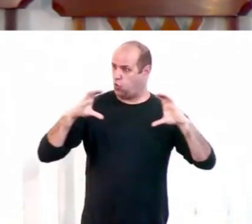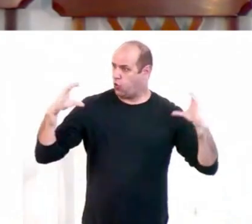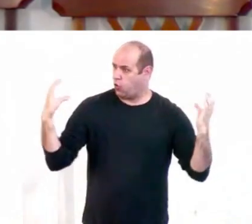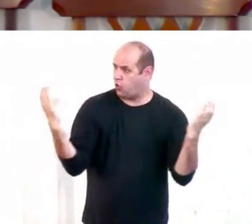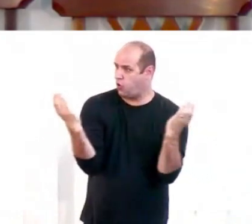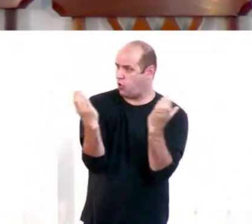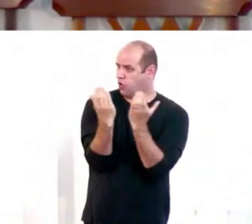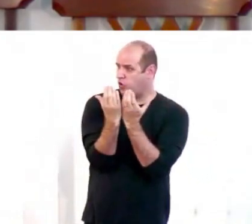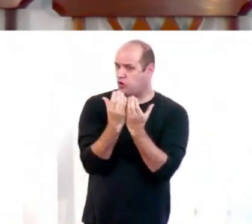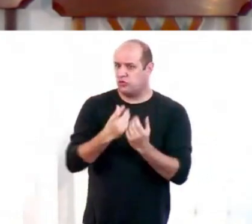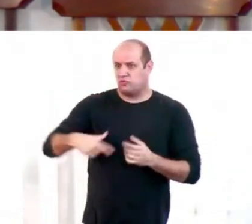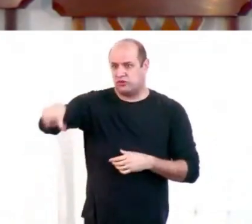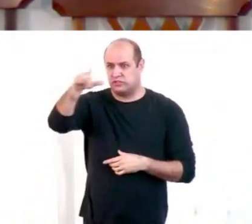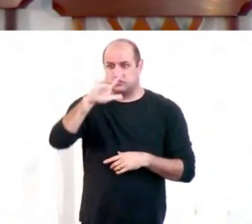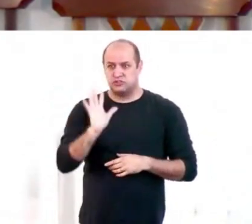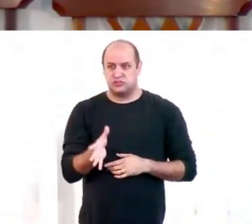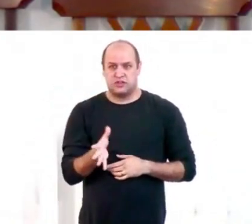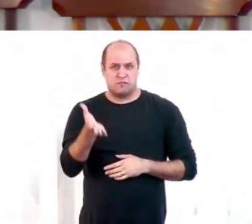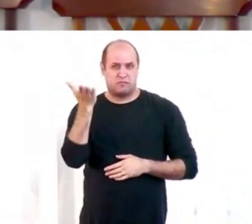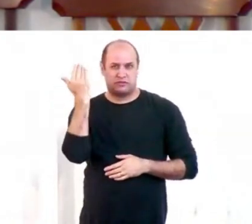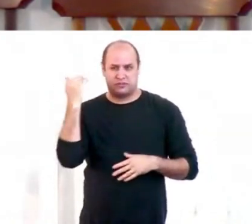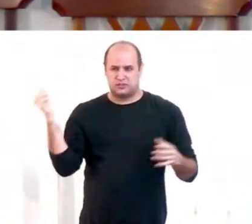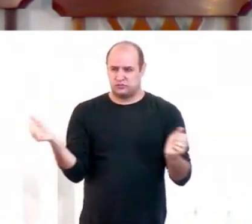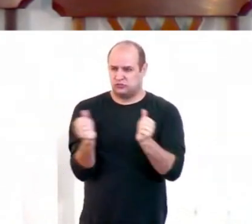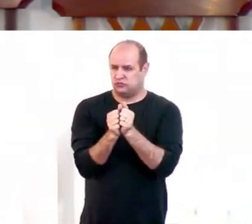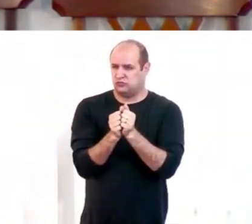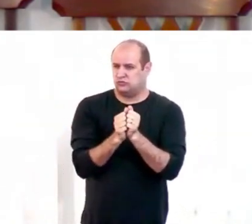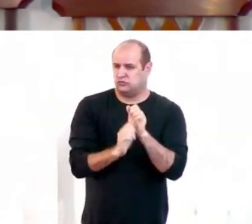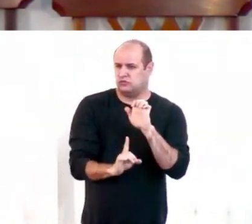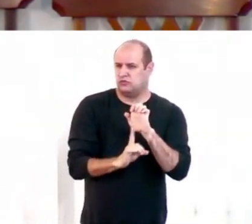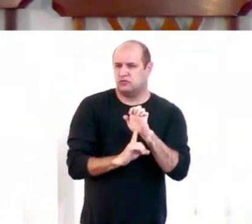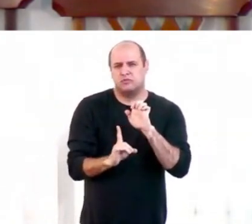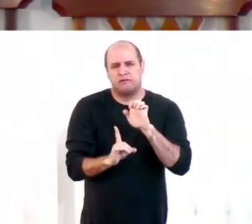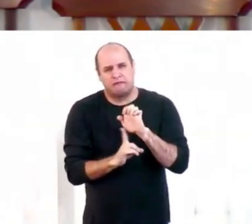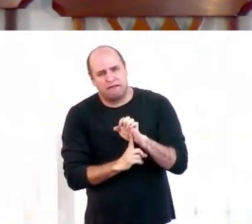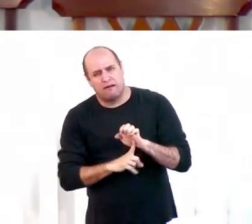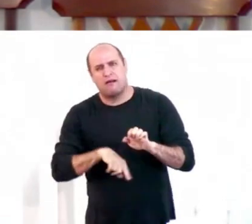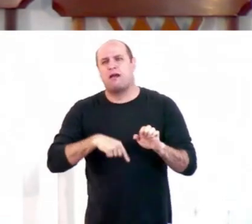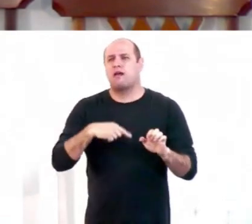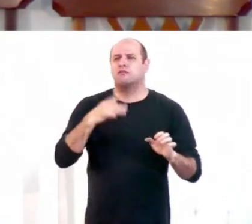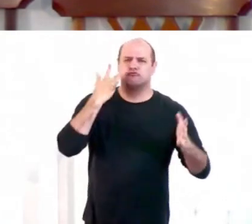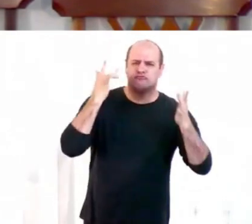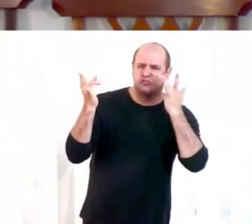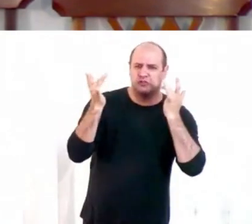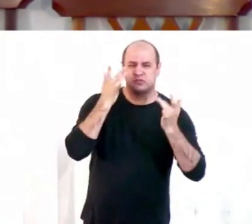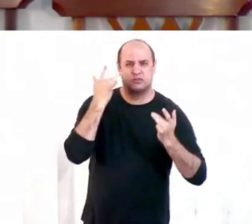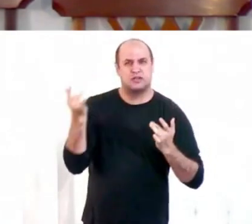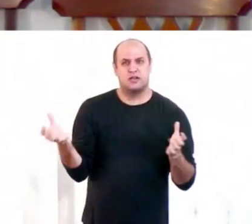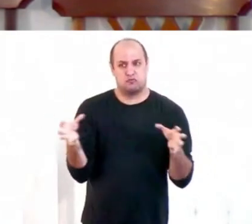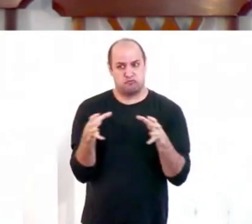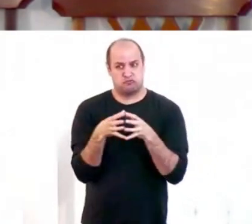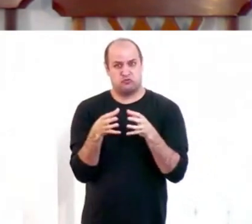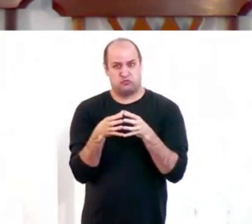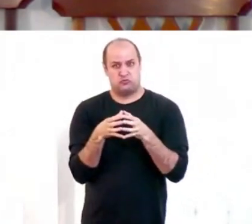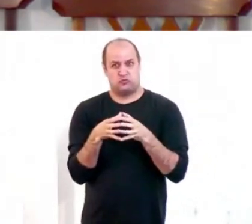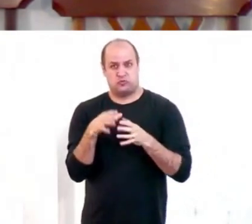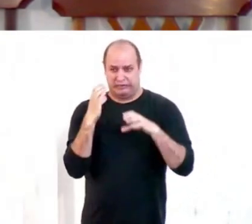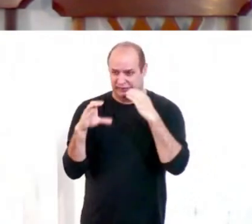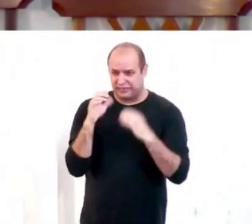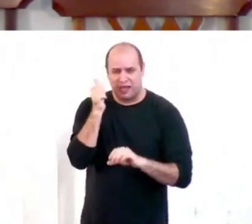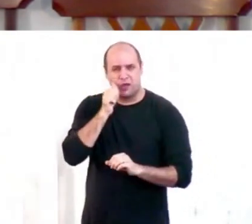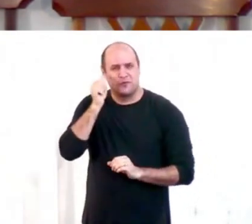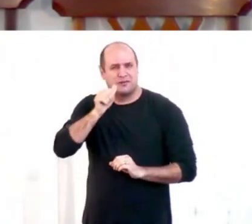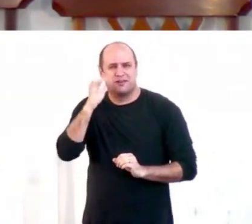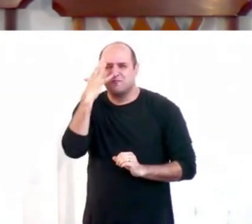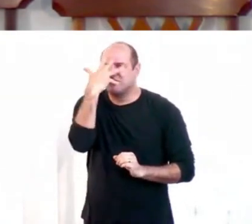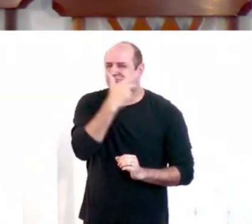que muitos devem ter participado, na escola dominical, tinha um teatro, sexteto, mas muito